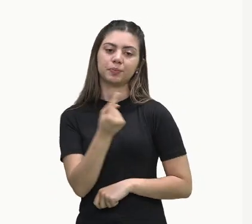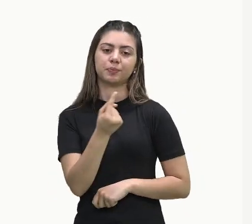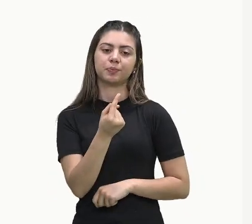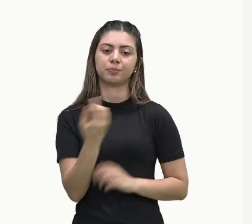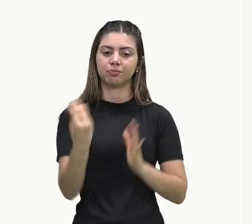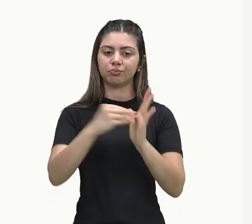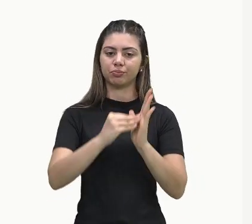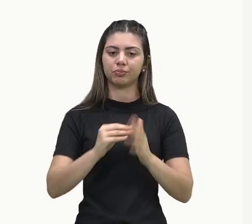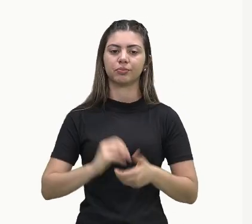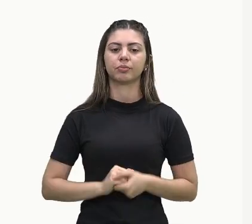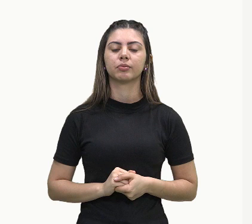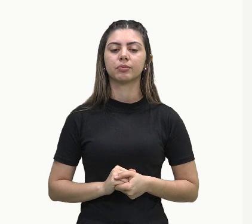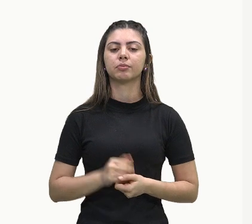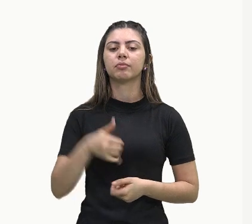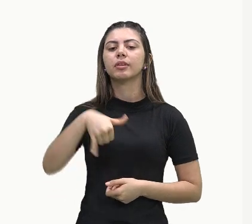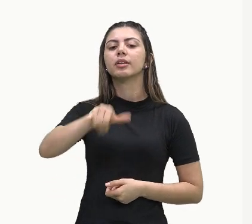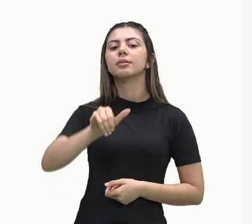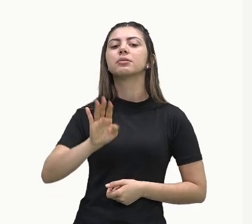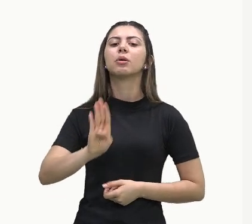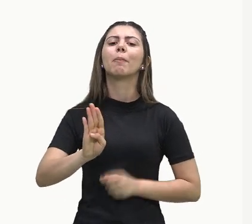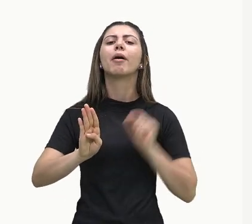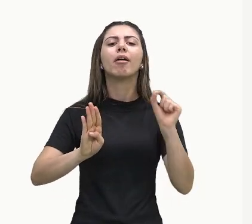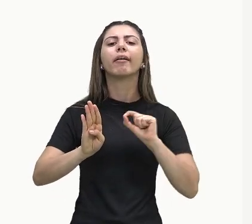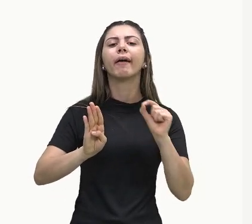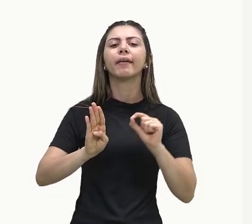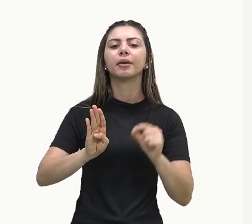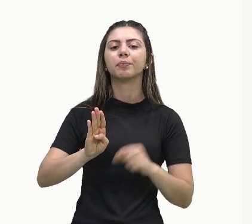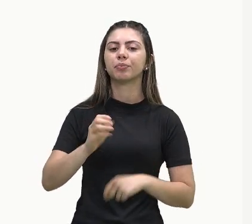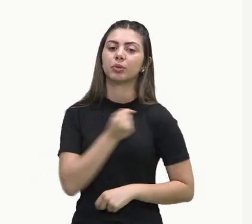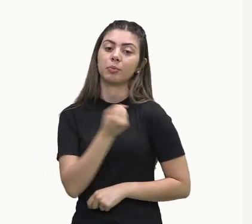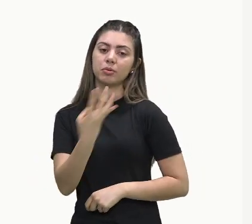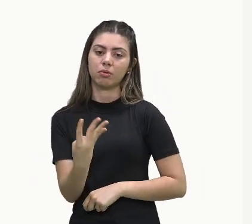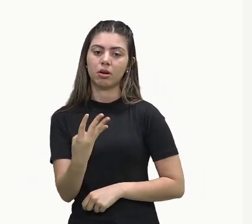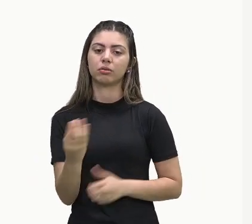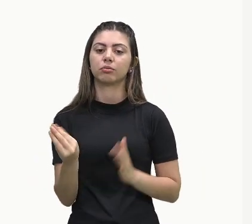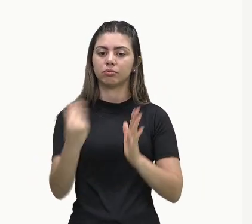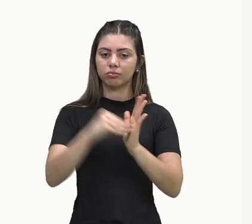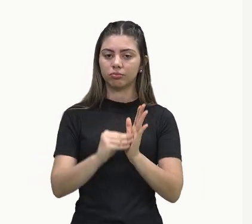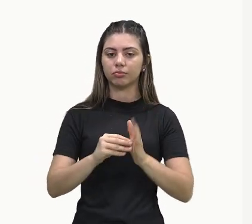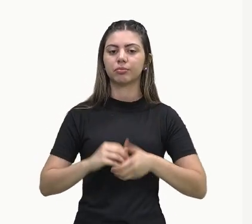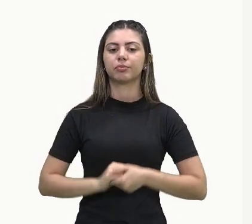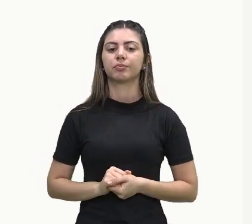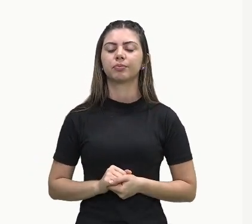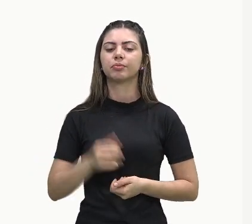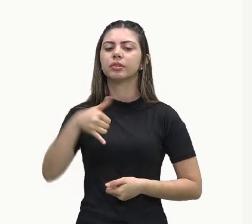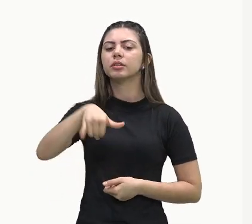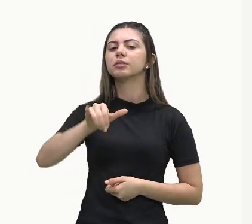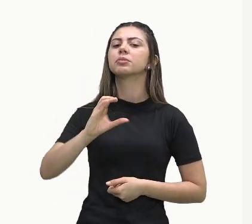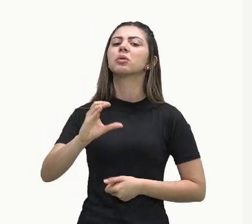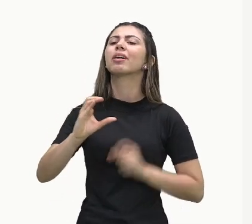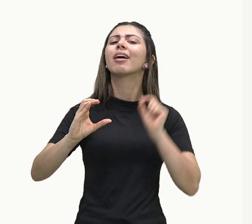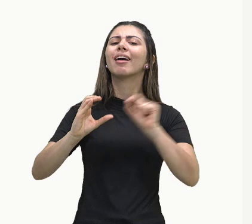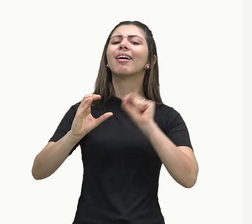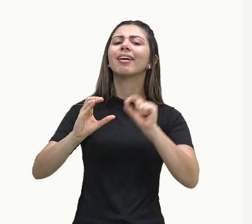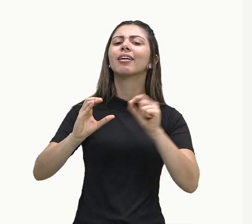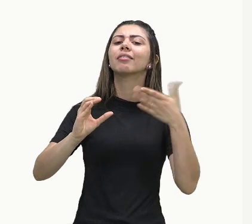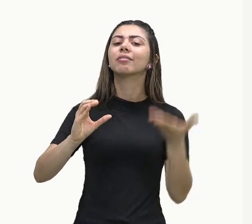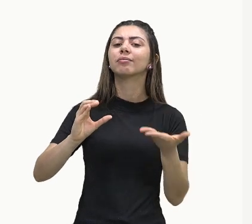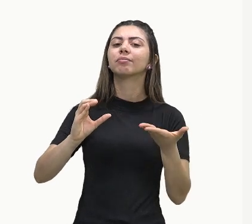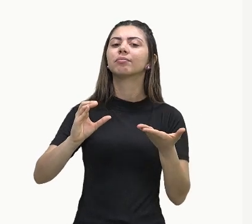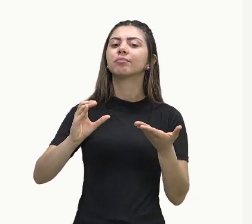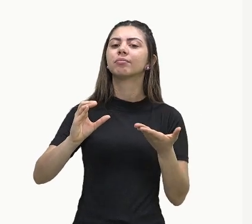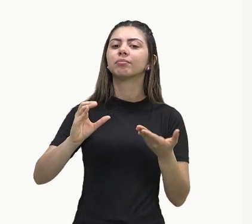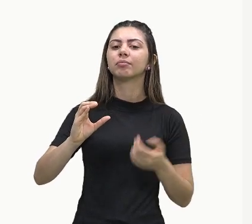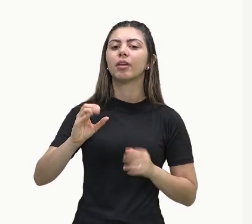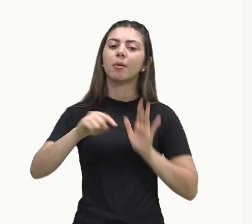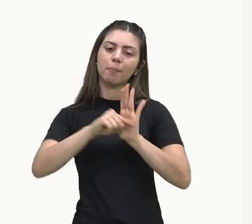ele quem é yb yb é 4 tá aqui ele e quem é yc yc